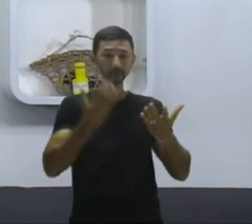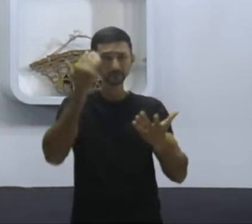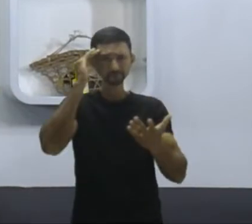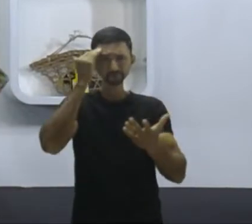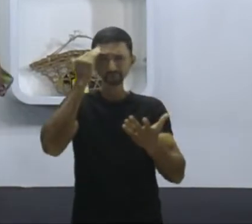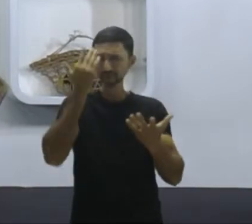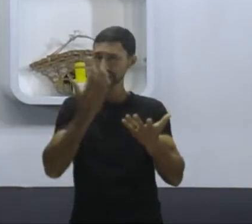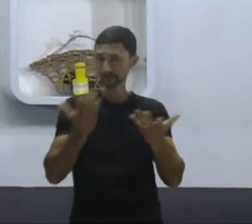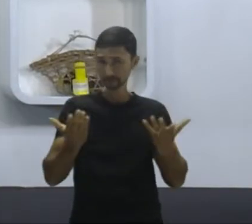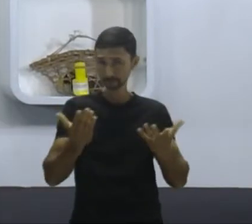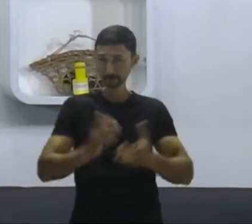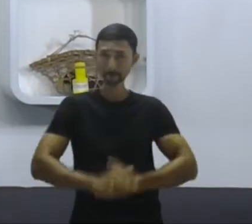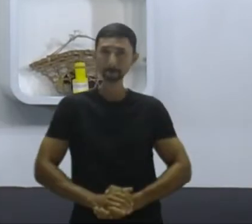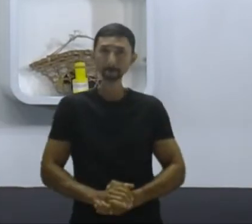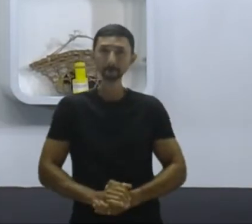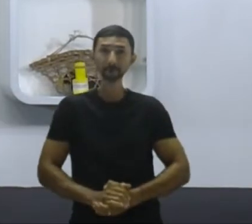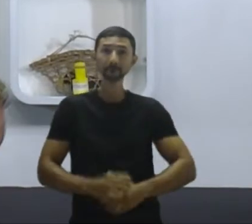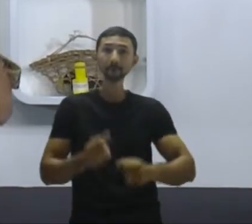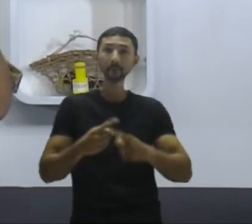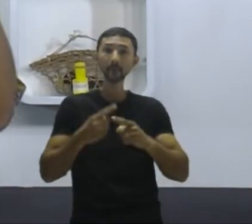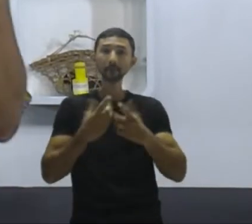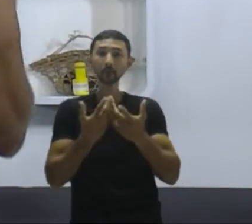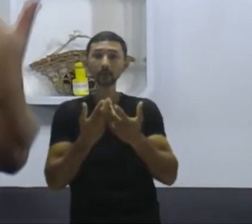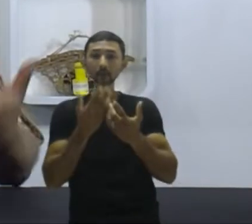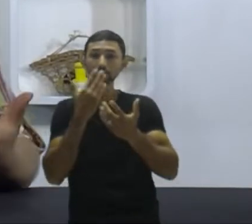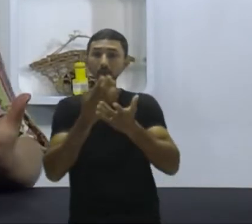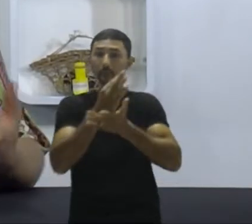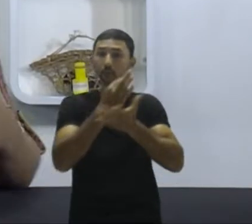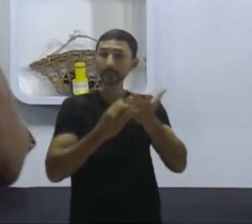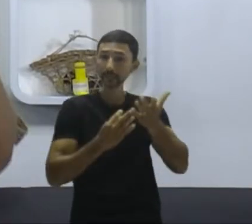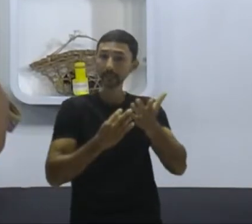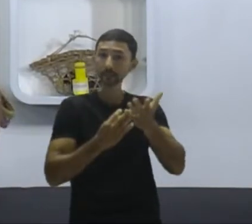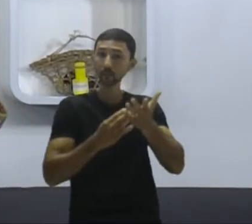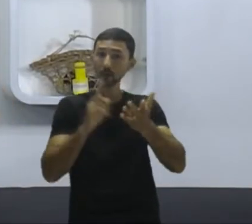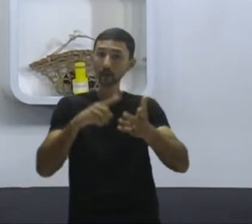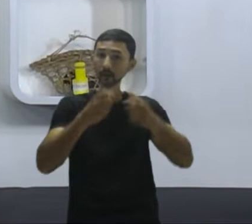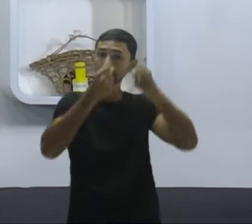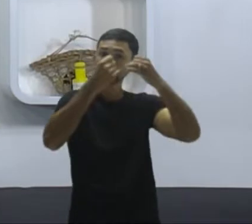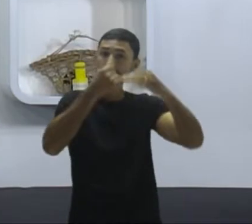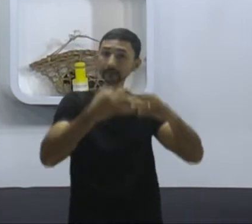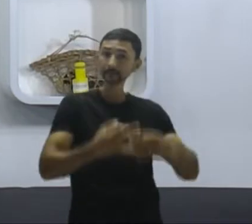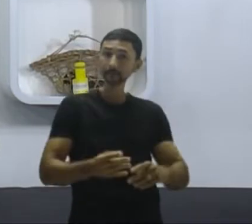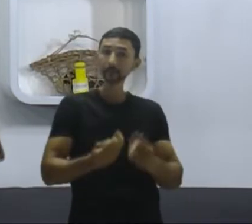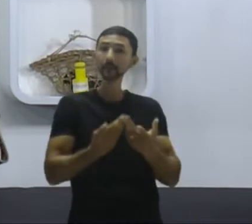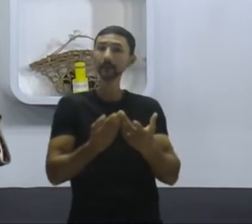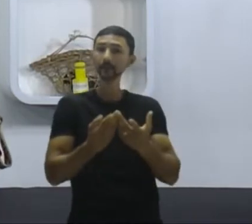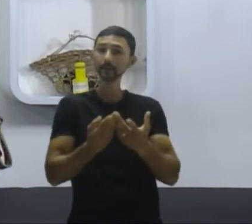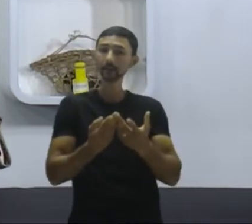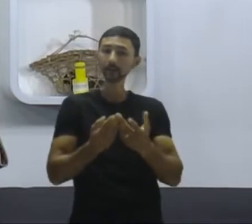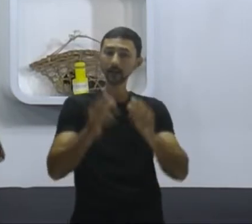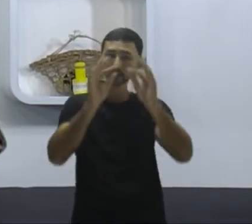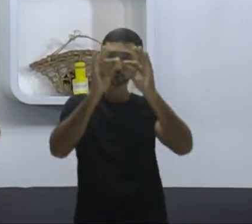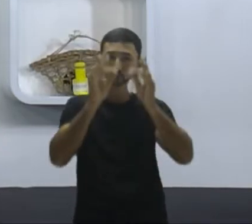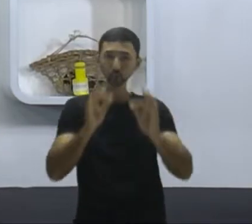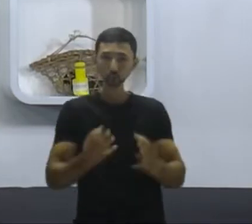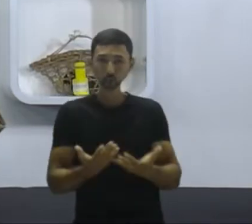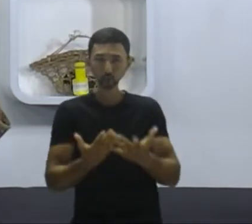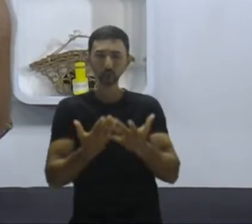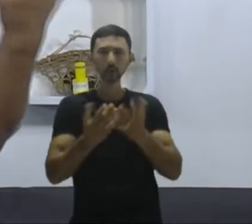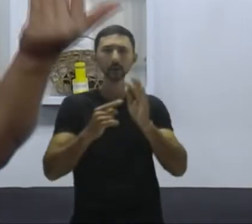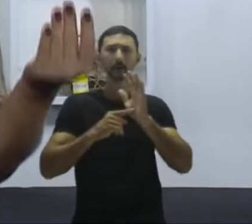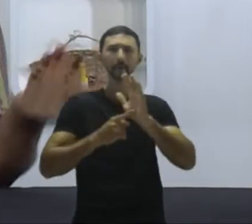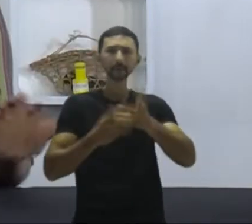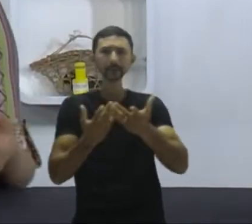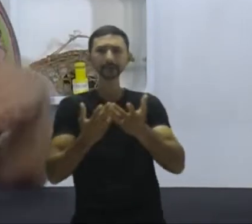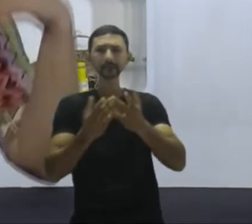hoje? Porque o tipo narrativo, ele diz respeito a uma determinada estrutura, ele